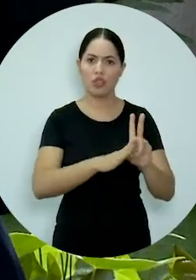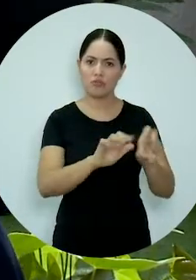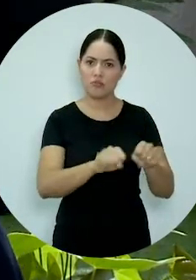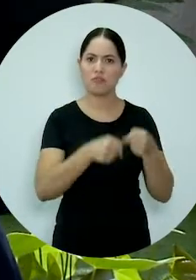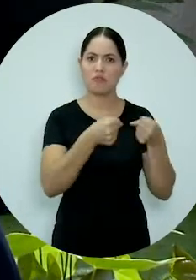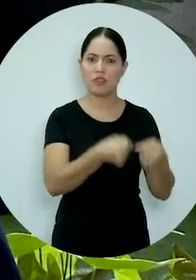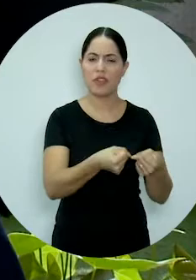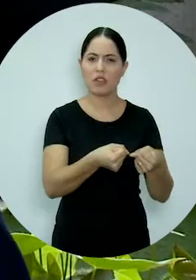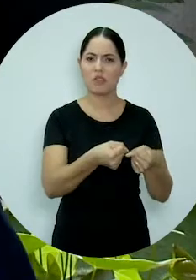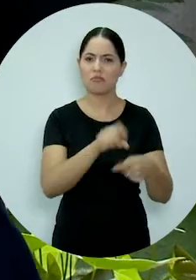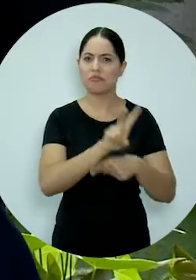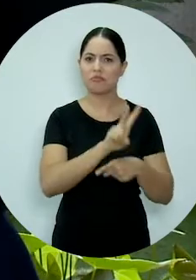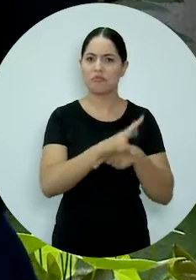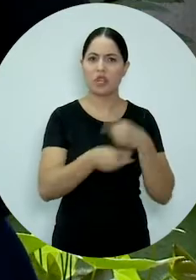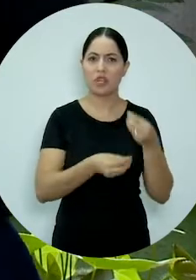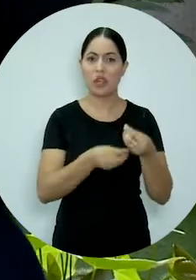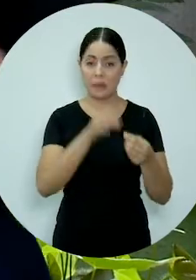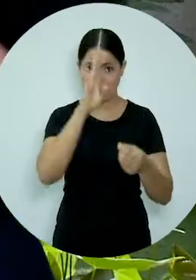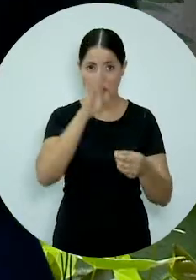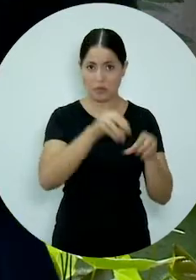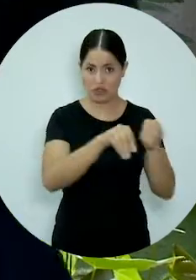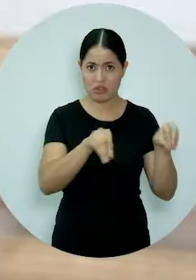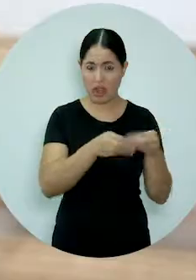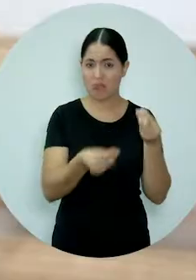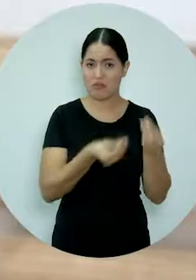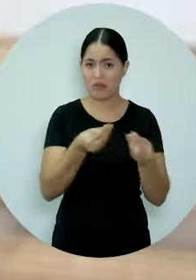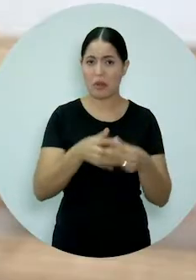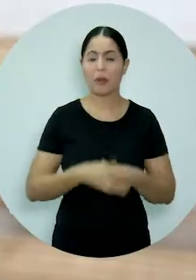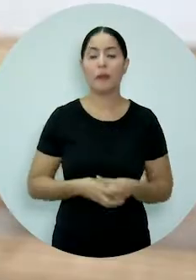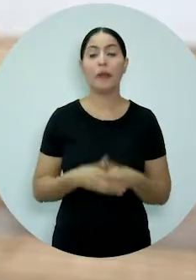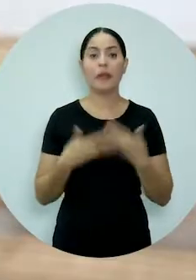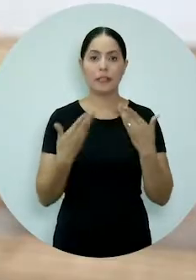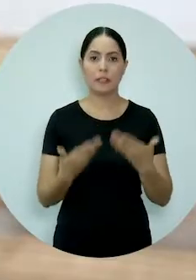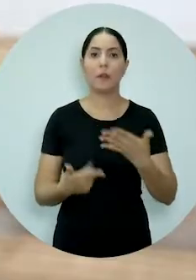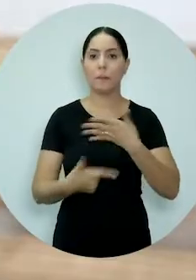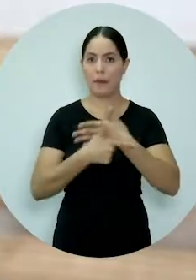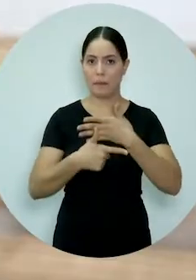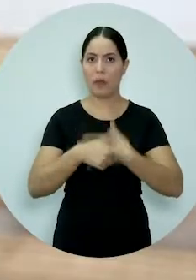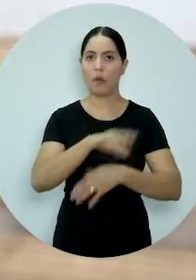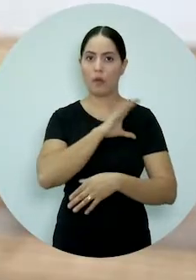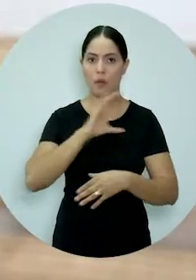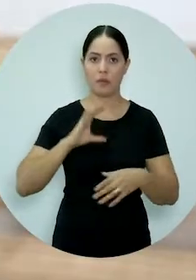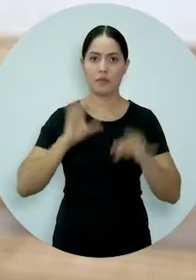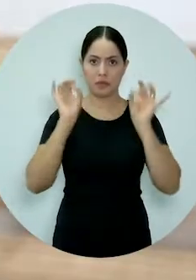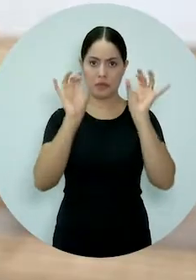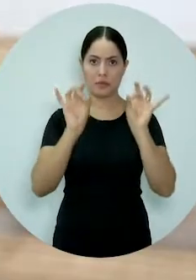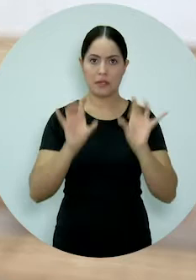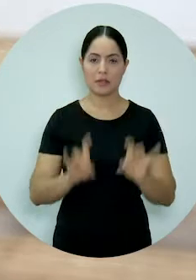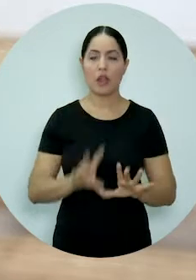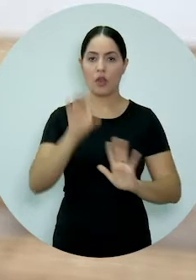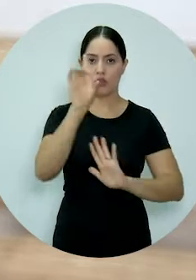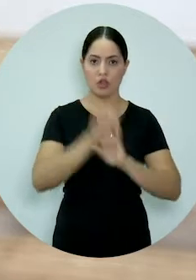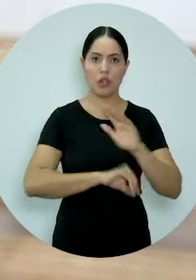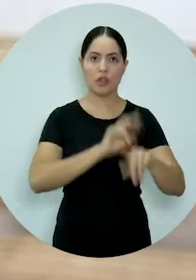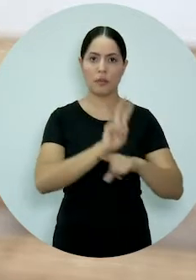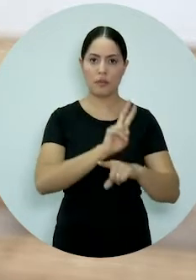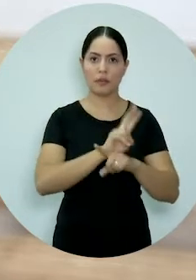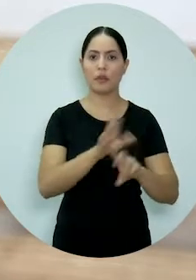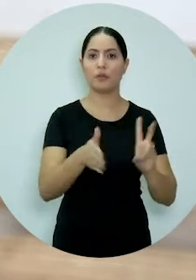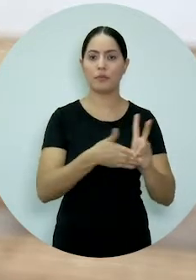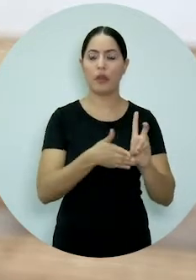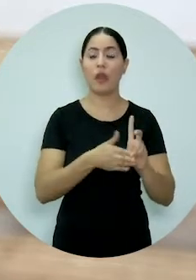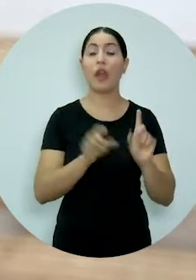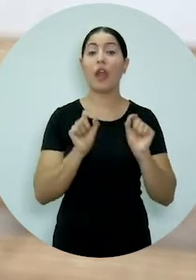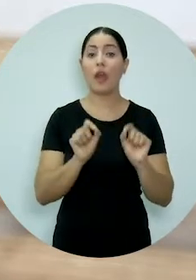dos povos indígenas e, consequentemente, manter o direito de terras? Eu acho que o papel que a Comissão Especial de Defesa dos Direitos dos